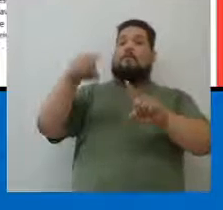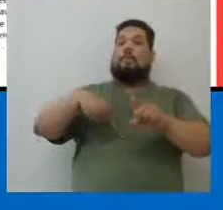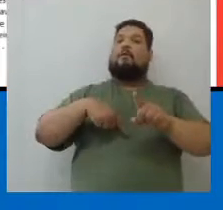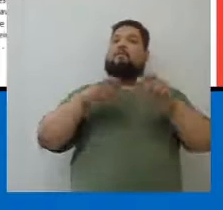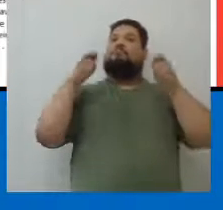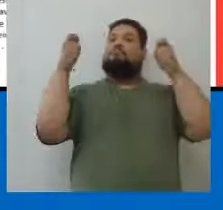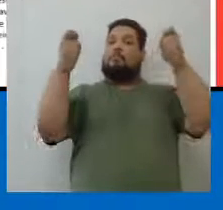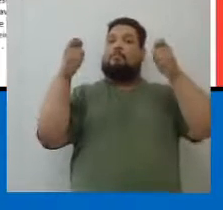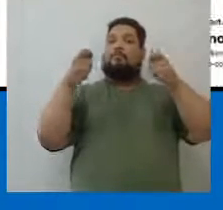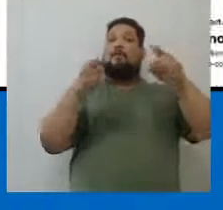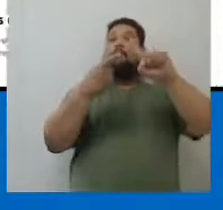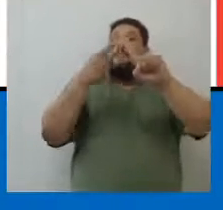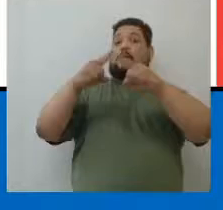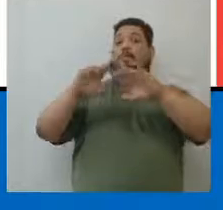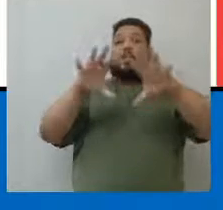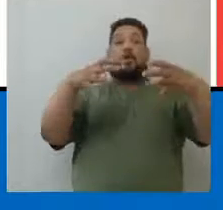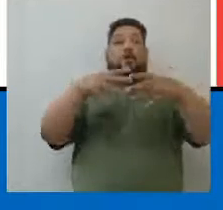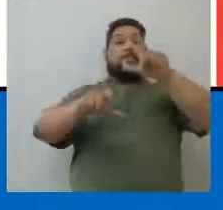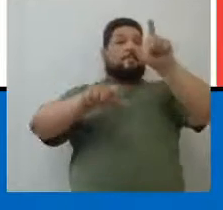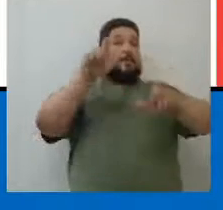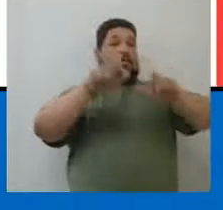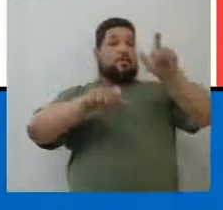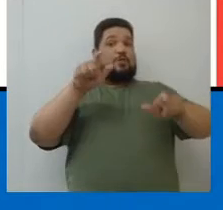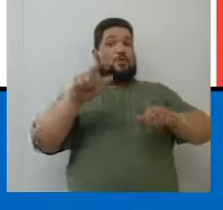causa entre as pessoas. Vamos lá.